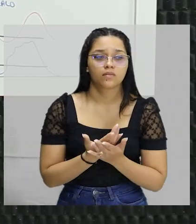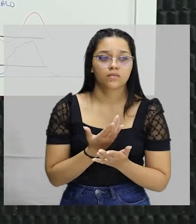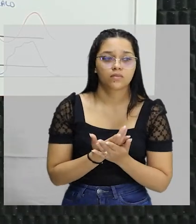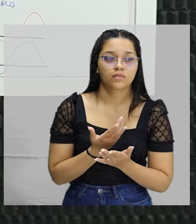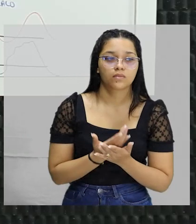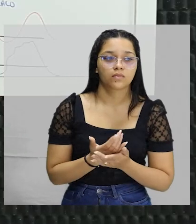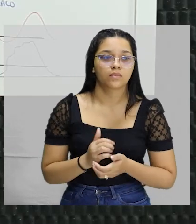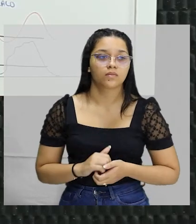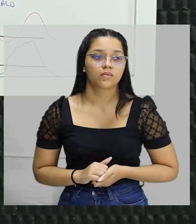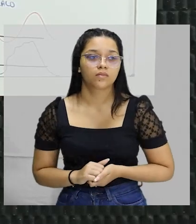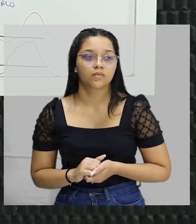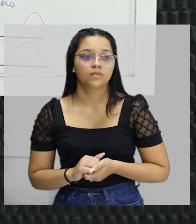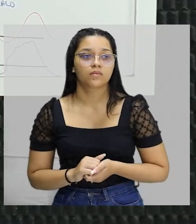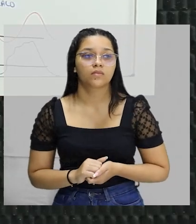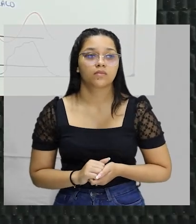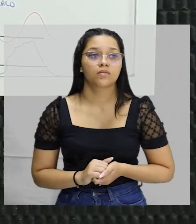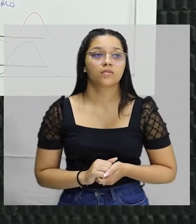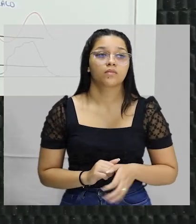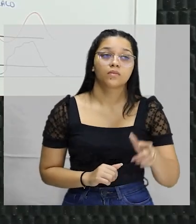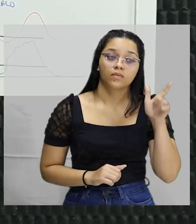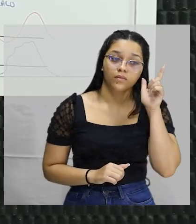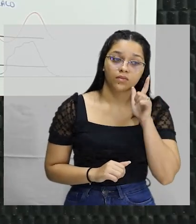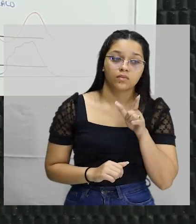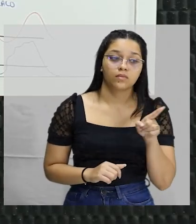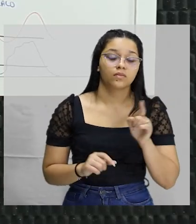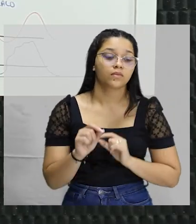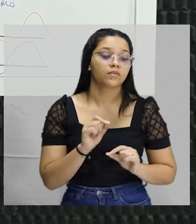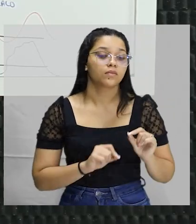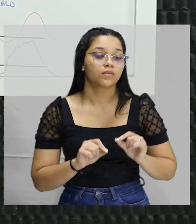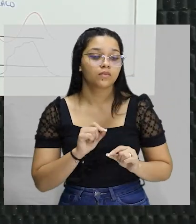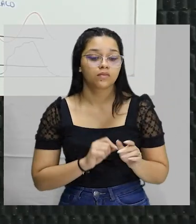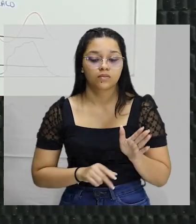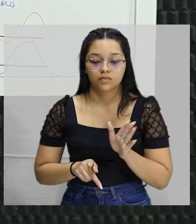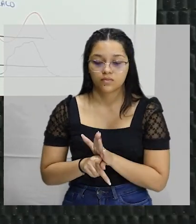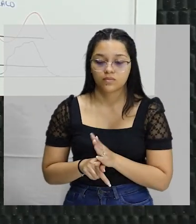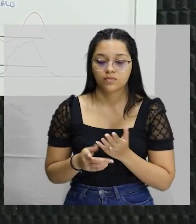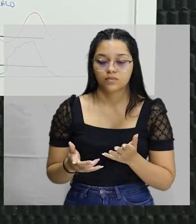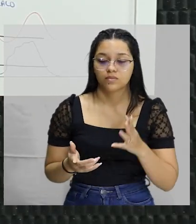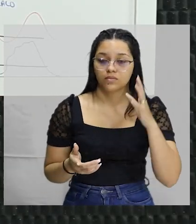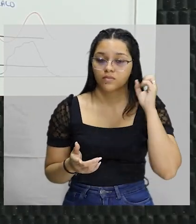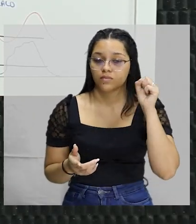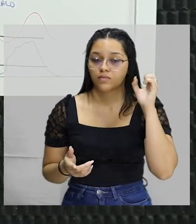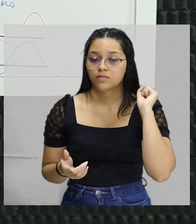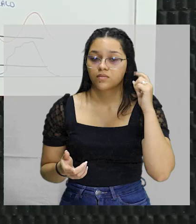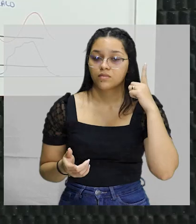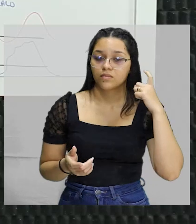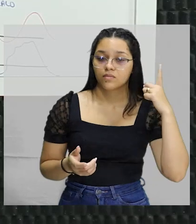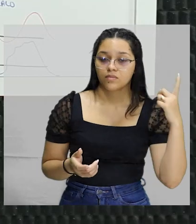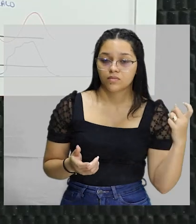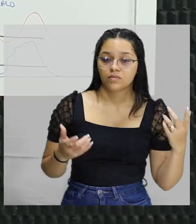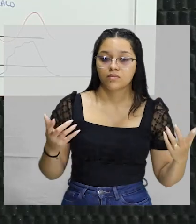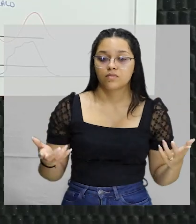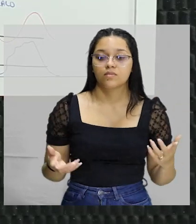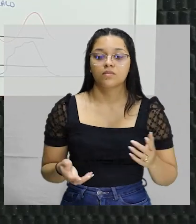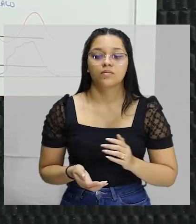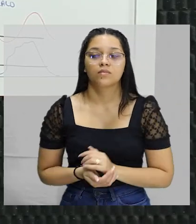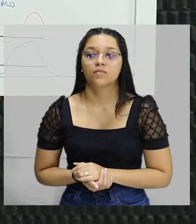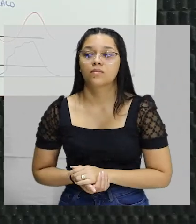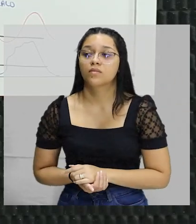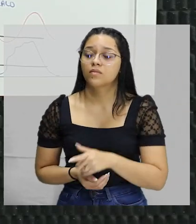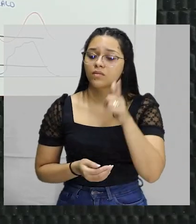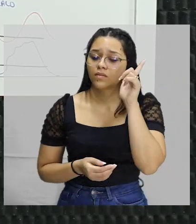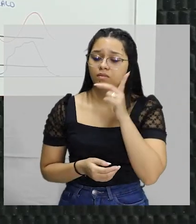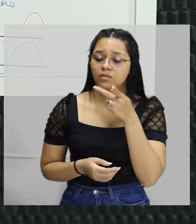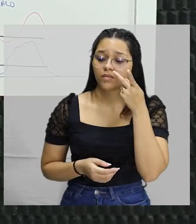tal, que eles conseguem ali, através, né, ouvindo o som de qualquer fonte, eles conseguem